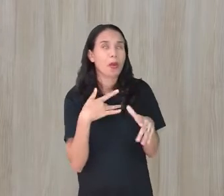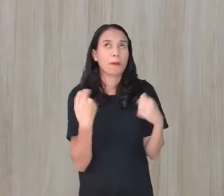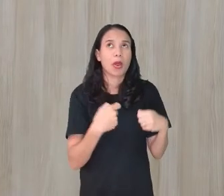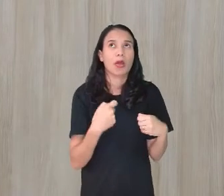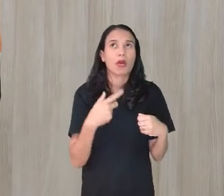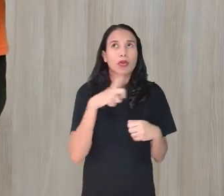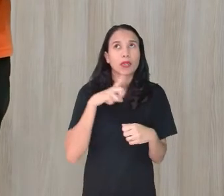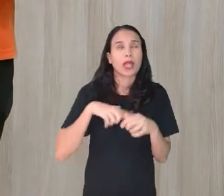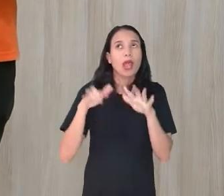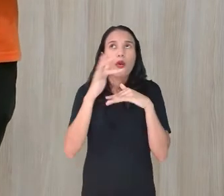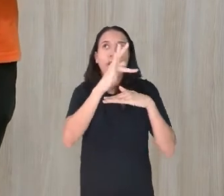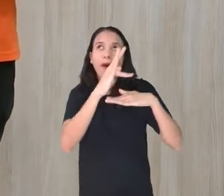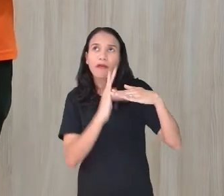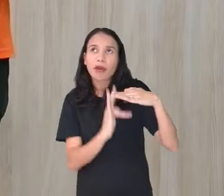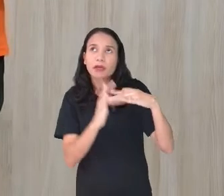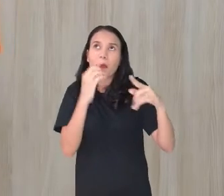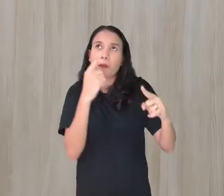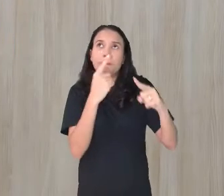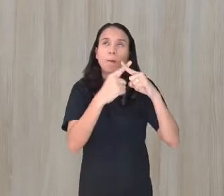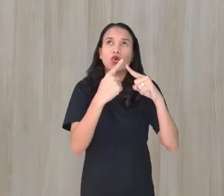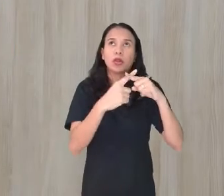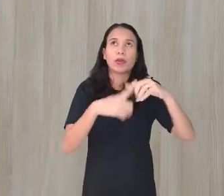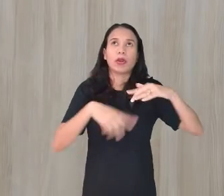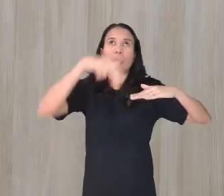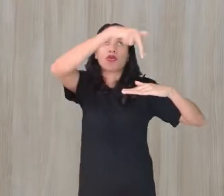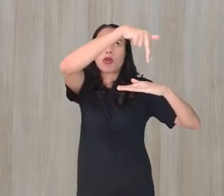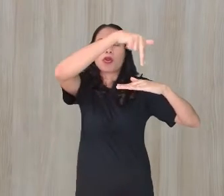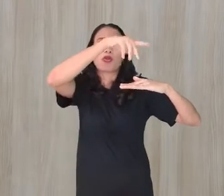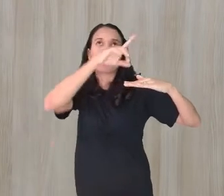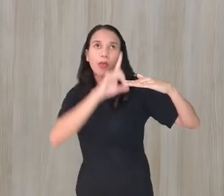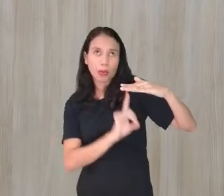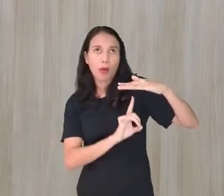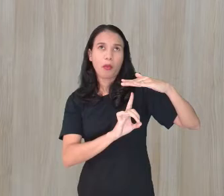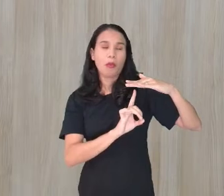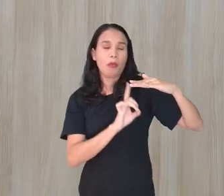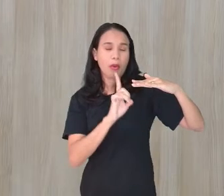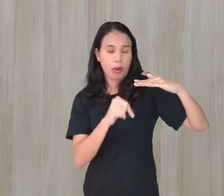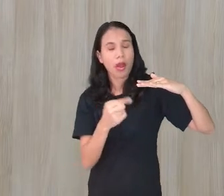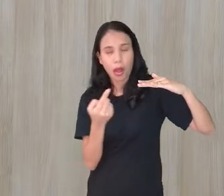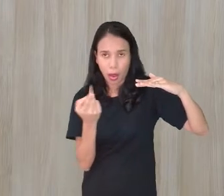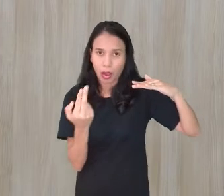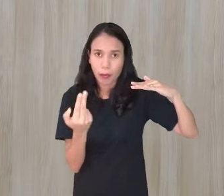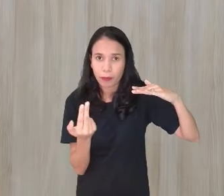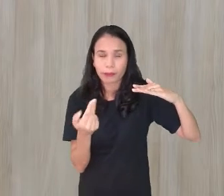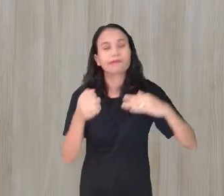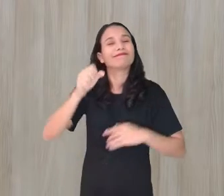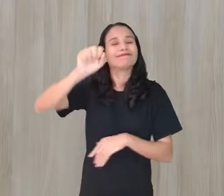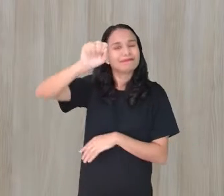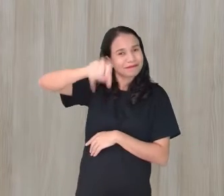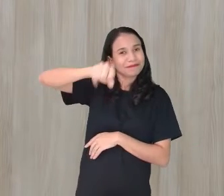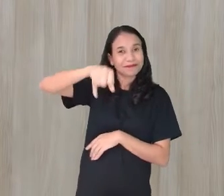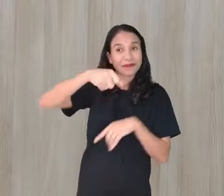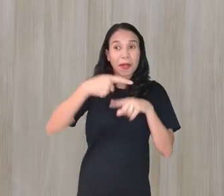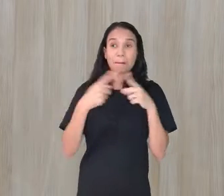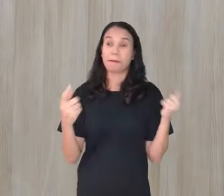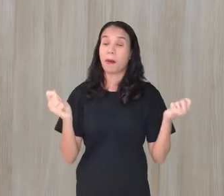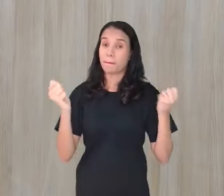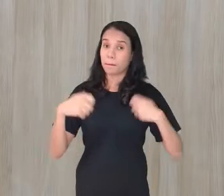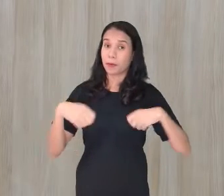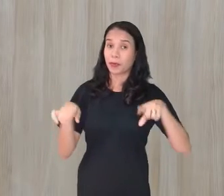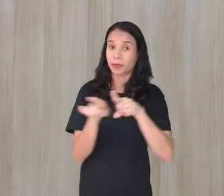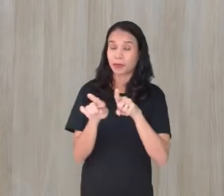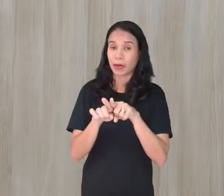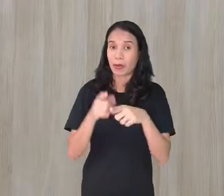pegar a fração e multiplicar tanto o numerador quanto o denominador pelo mesmo número. Sim. Mas eu posso